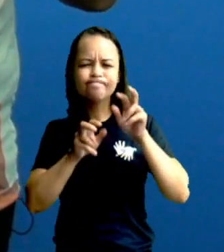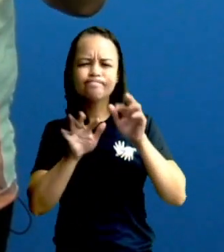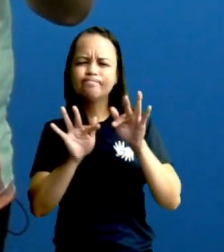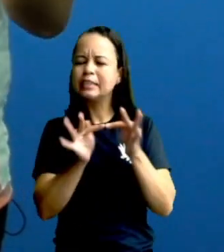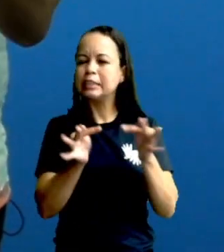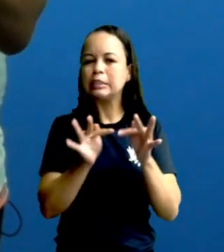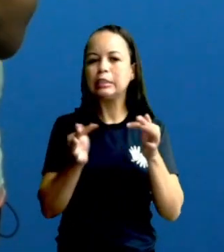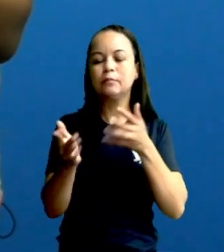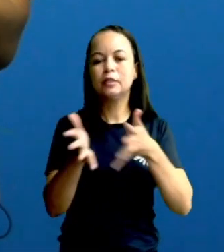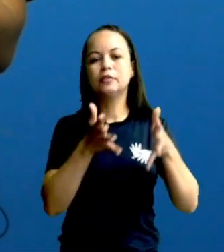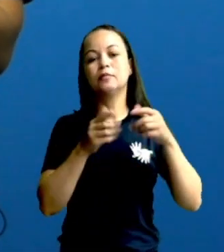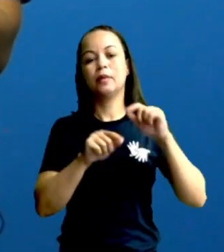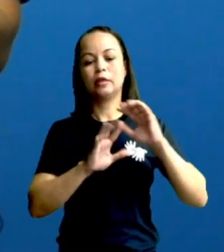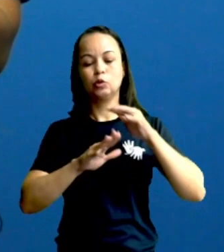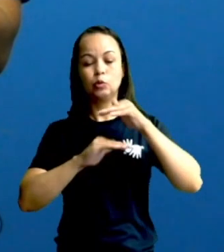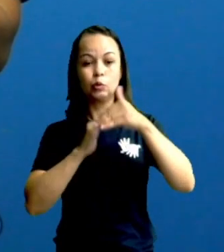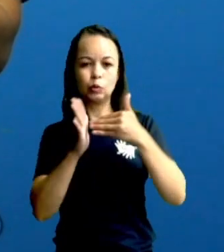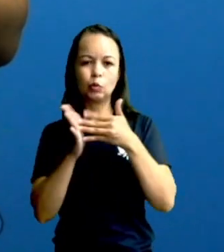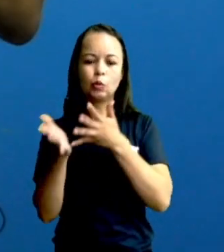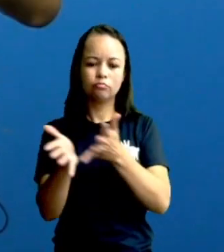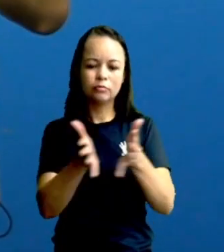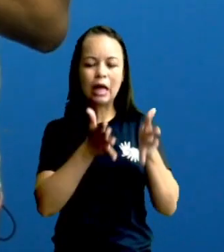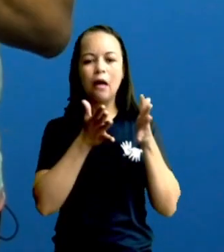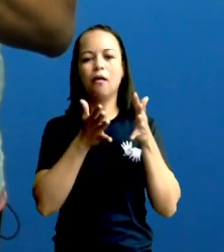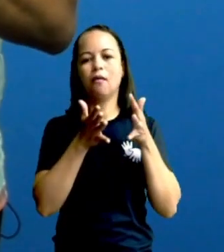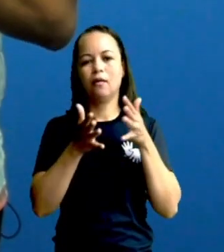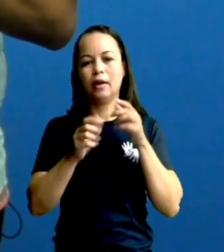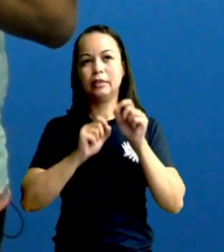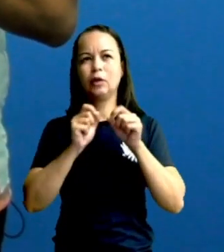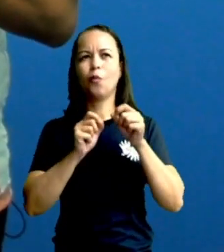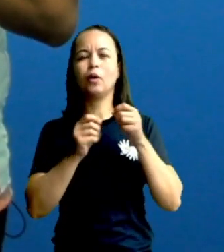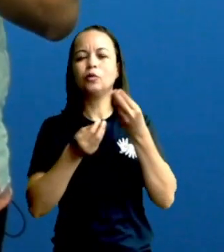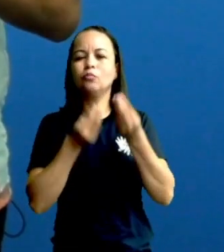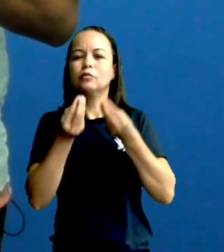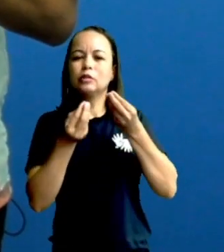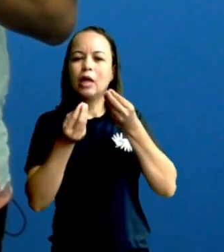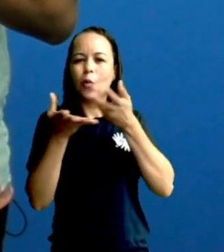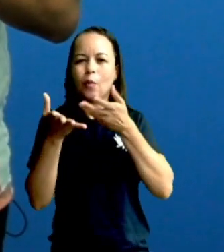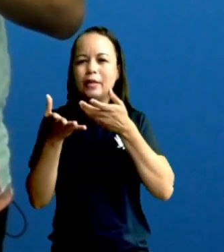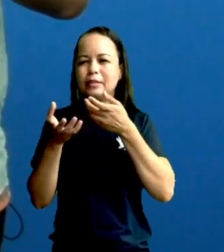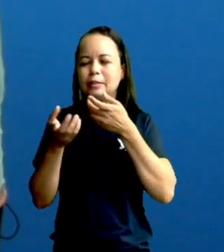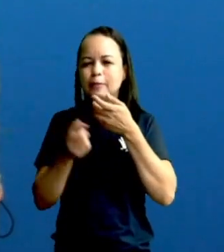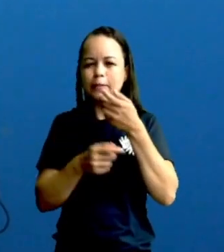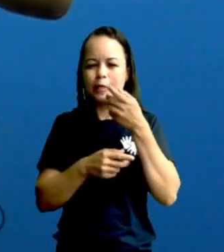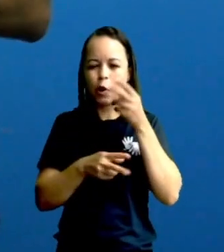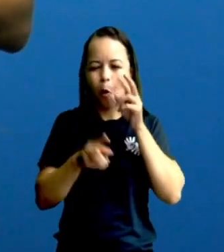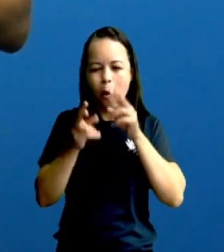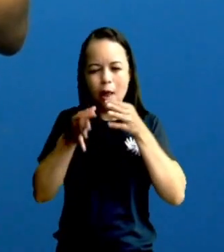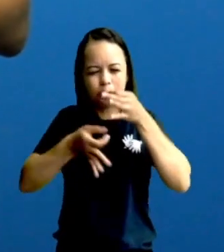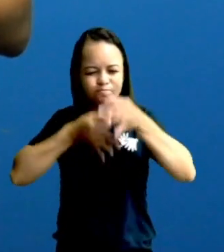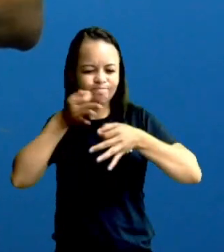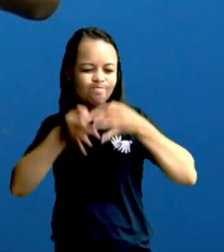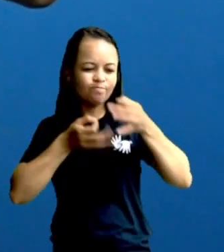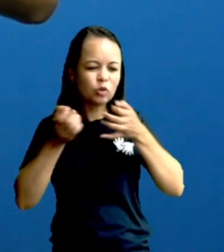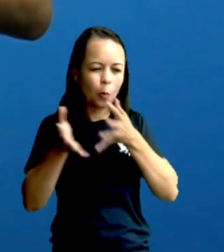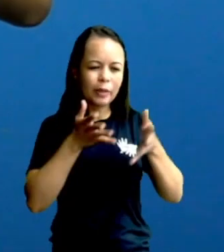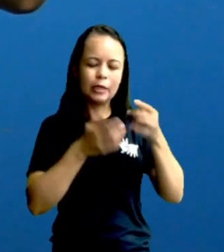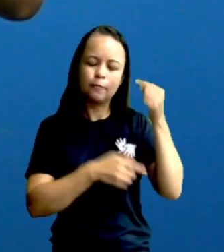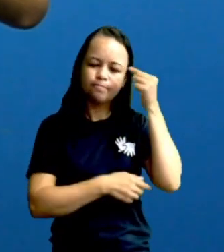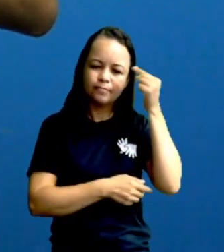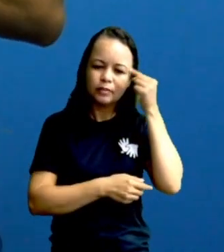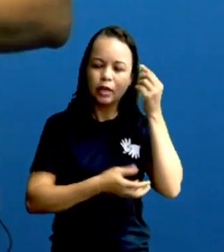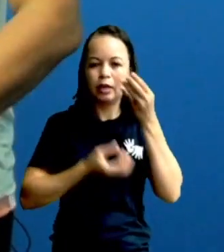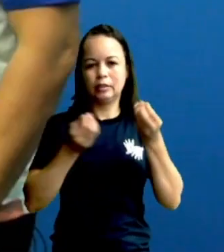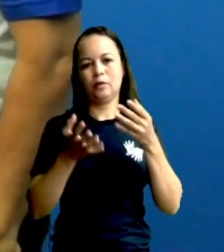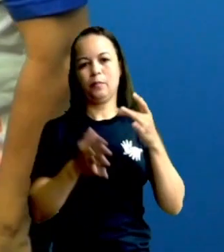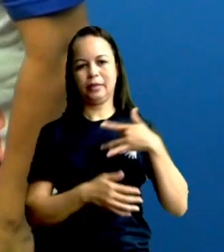para toda essa equação, que quando eu não tenho esse olhar crítico, ele é extremamente danoso para a saúde de